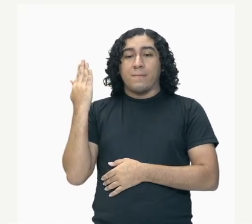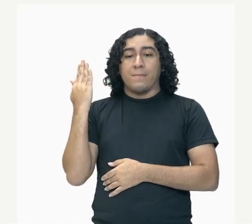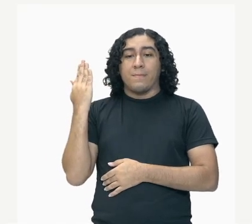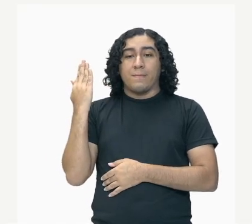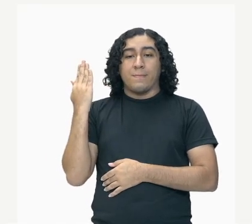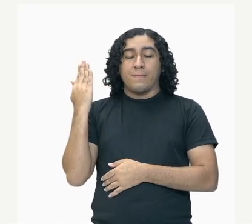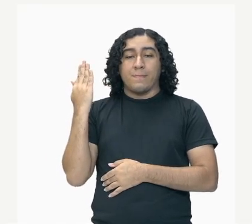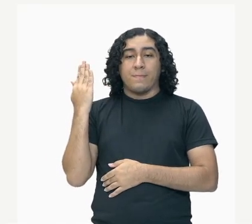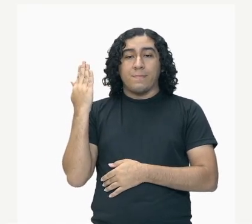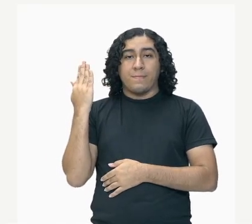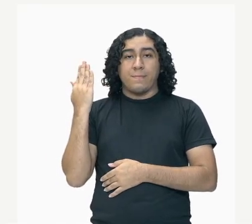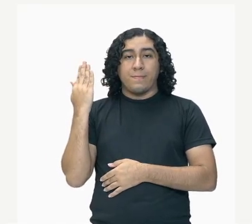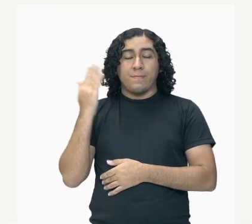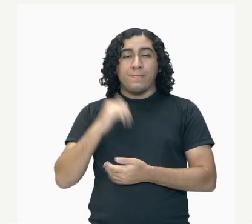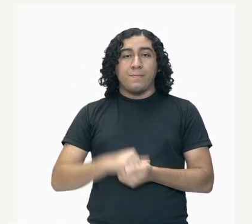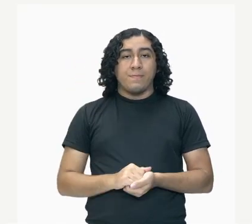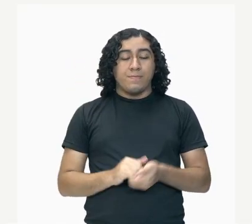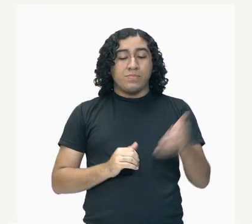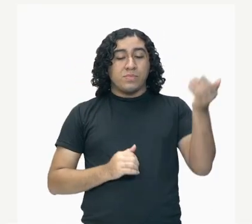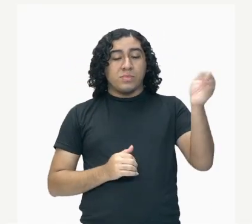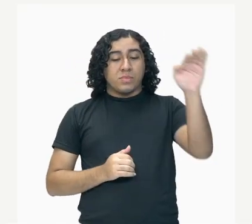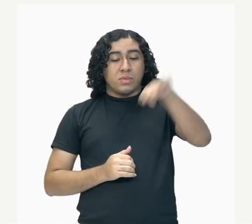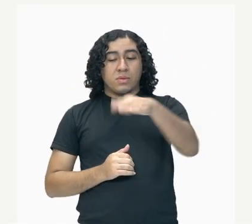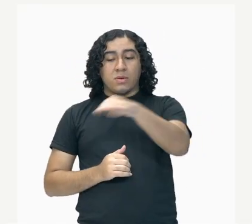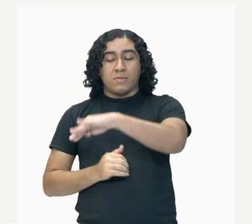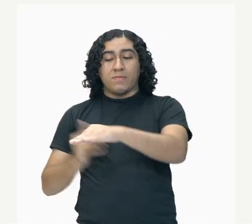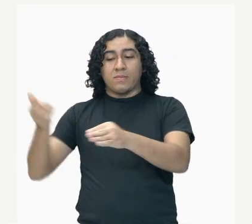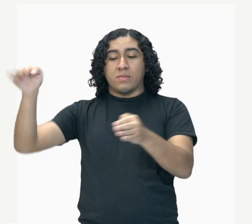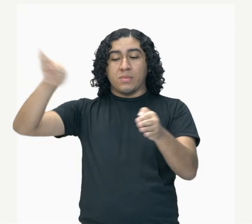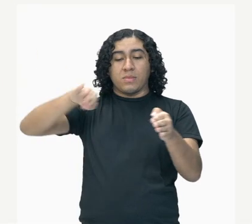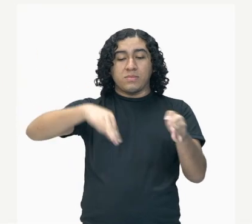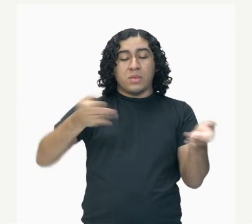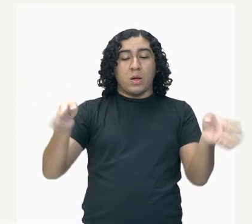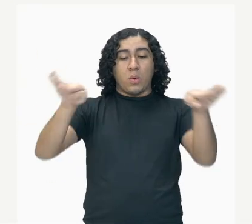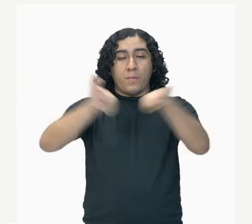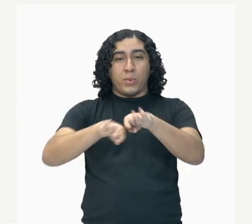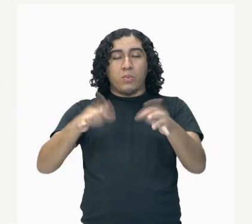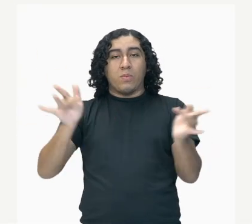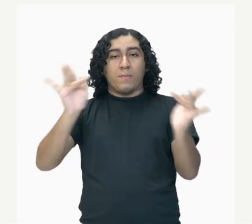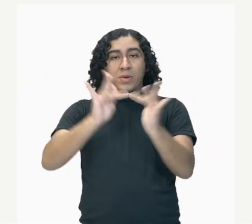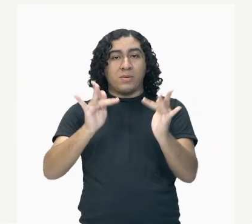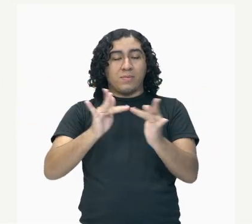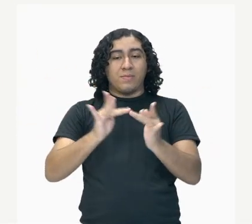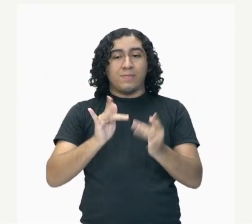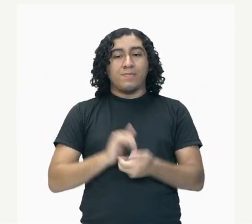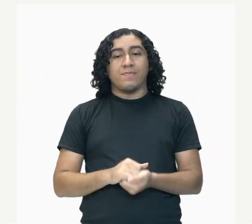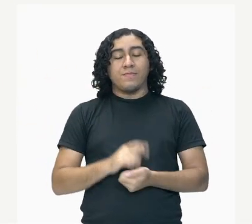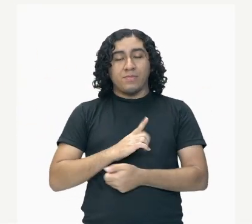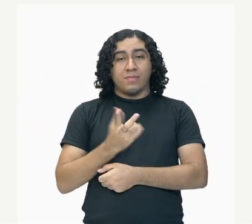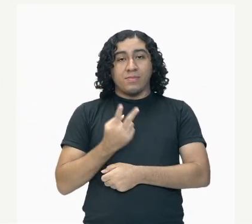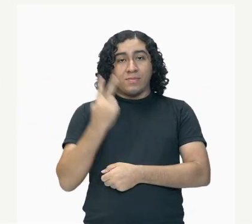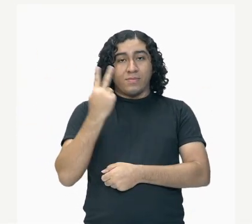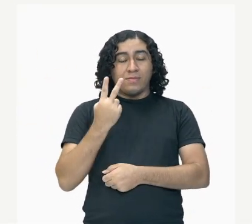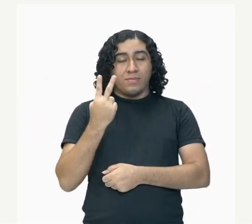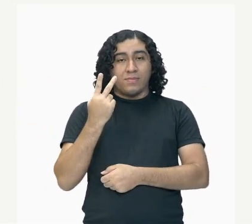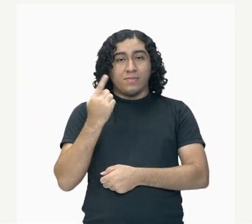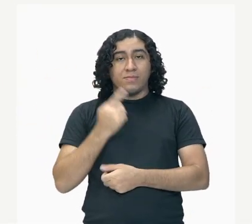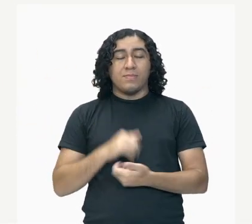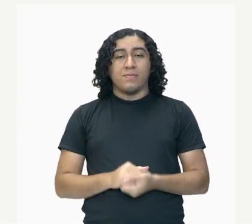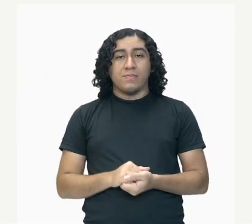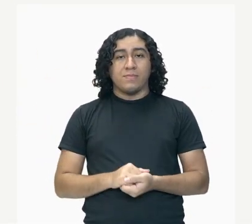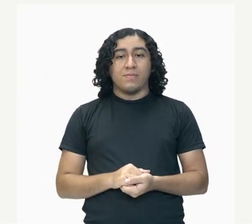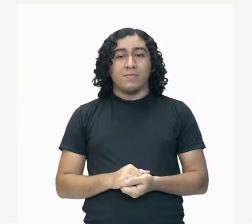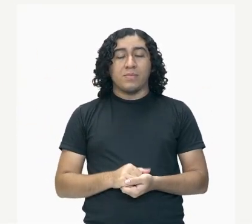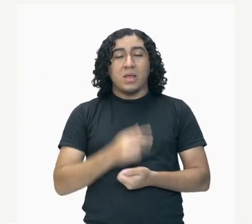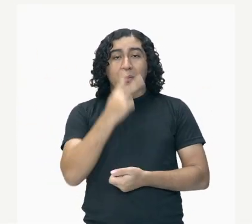é o que eu chamo de uma onda estacionária porque são duas ondas aí que se encontraram e é como se a onda